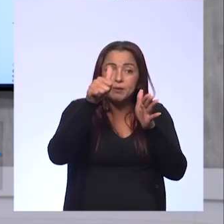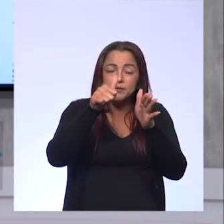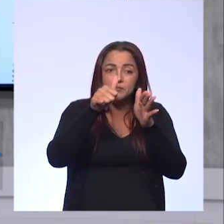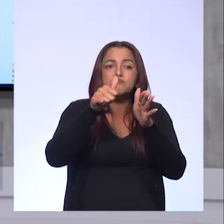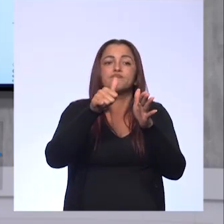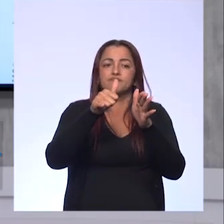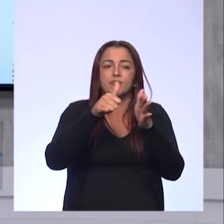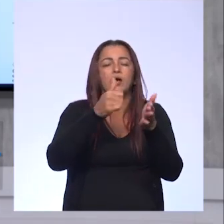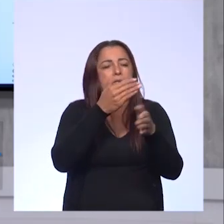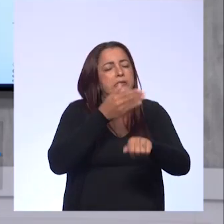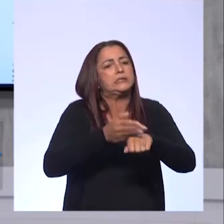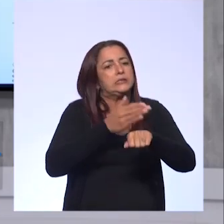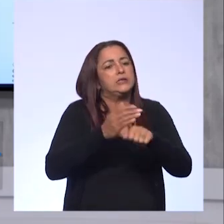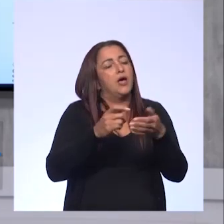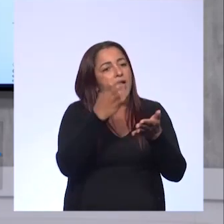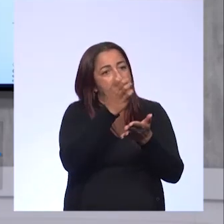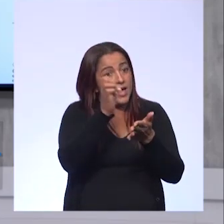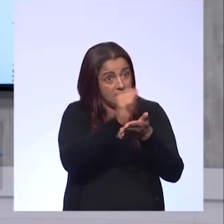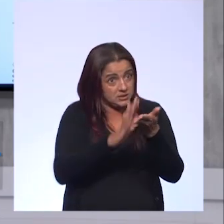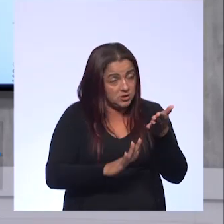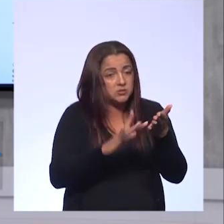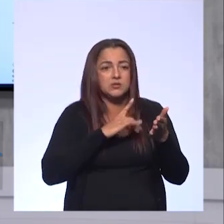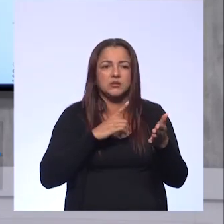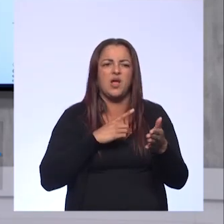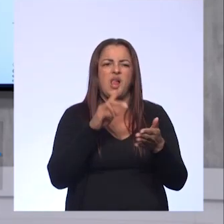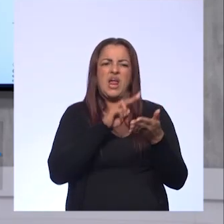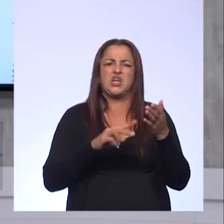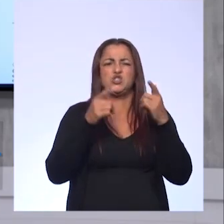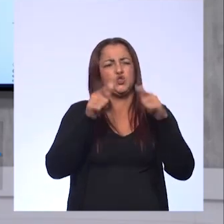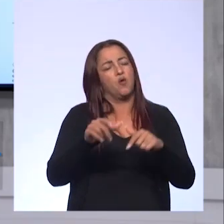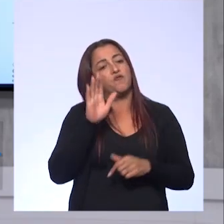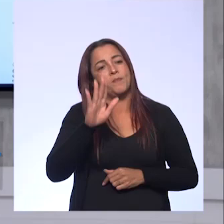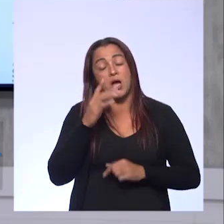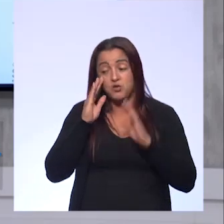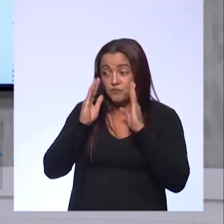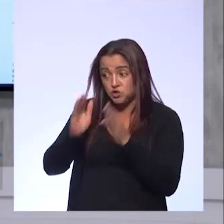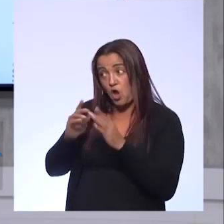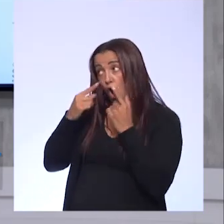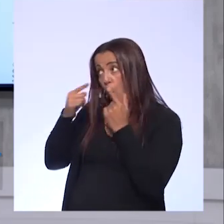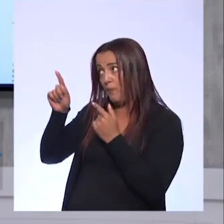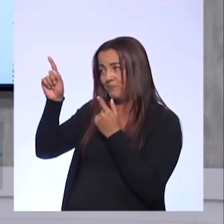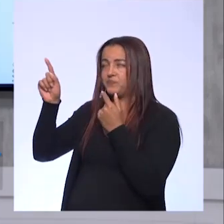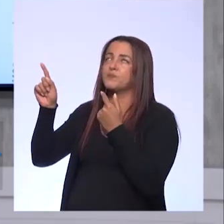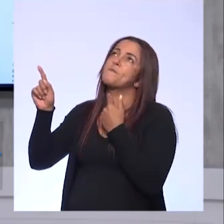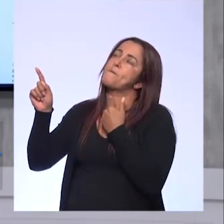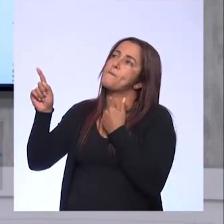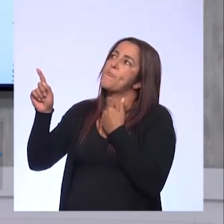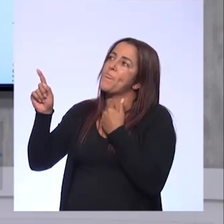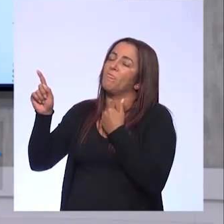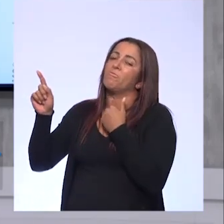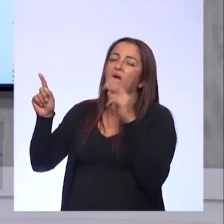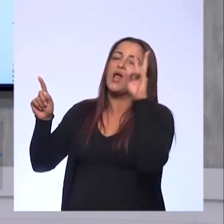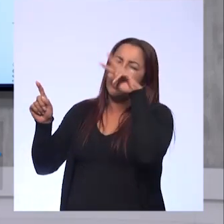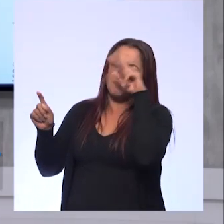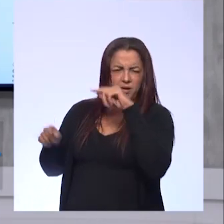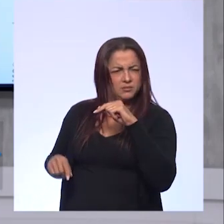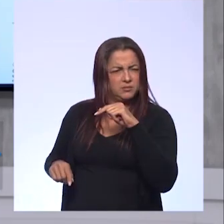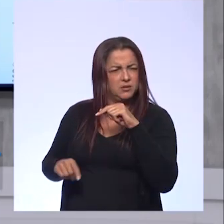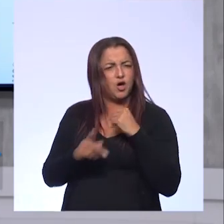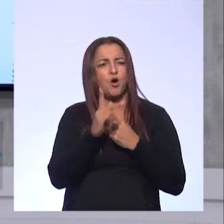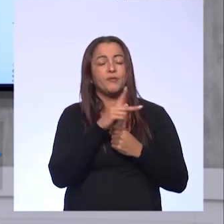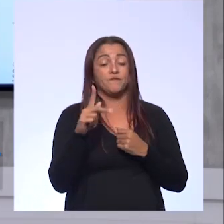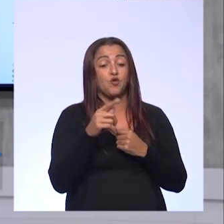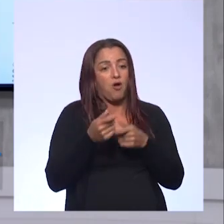lemos eu vou ser bem direto não vamos fazer leitura de novo dele mas eu quero lembrar o professor tinha pego um